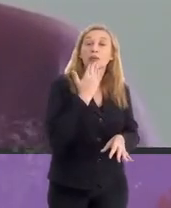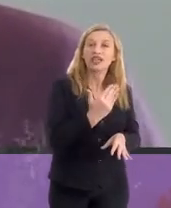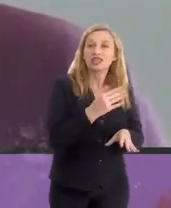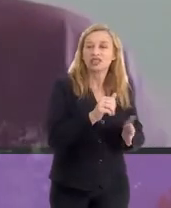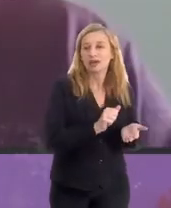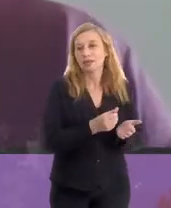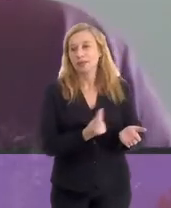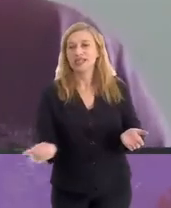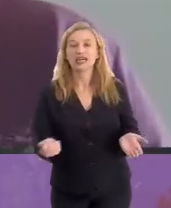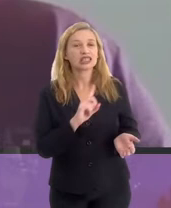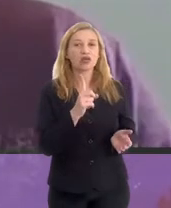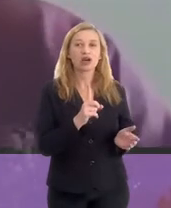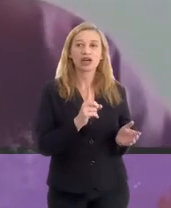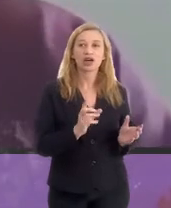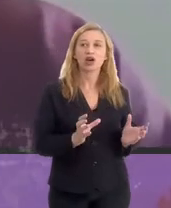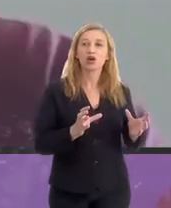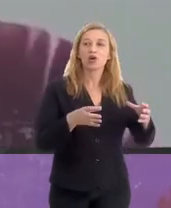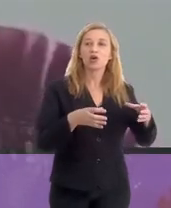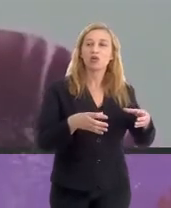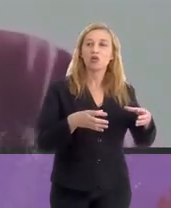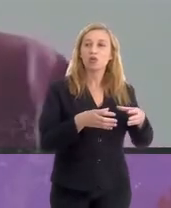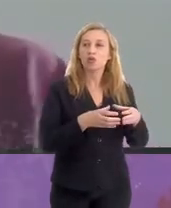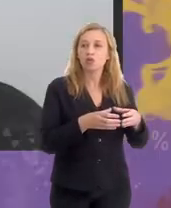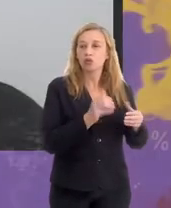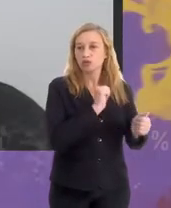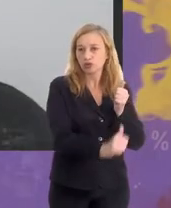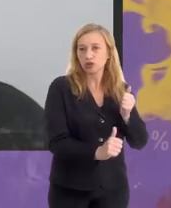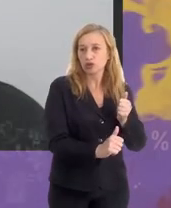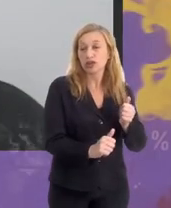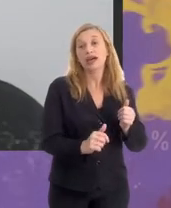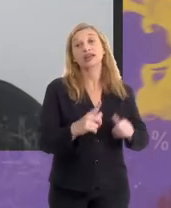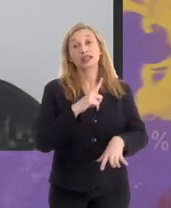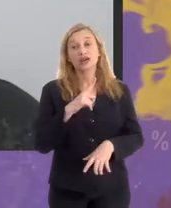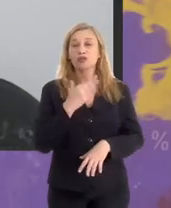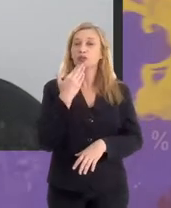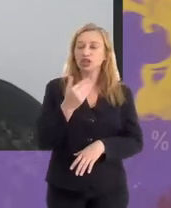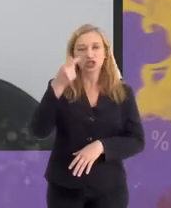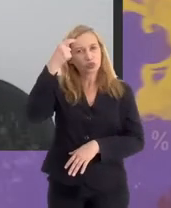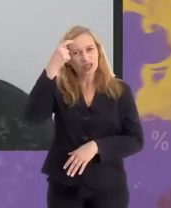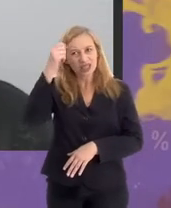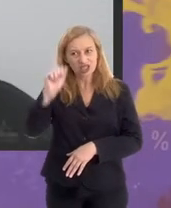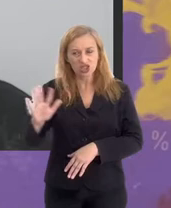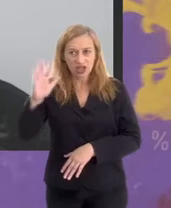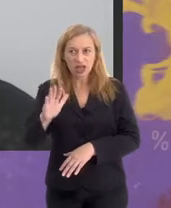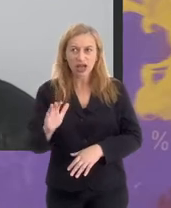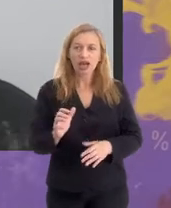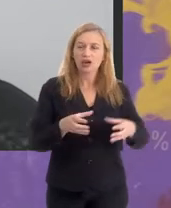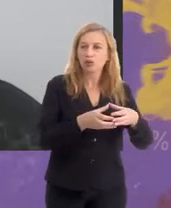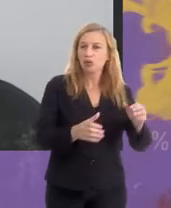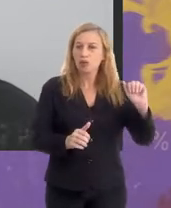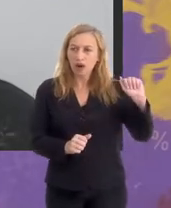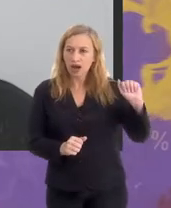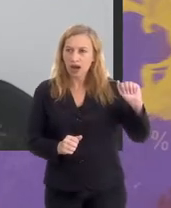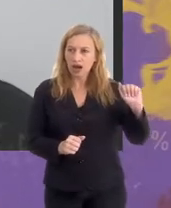o treinador pedir a demissão não era o clube que o demitiria E aí houve um pedido um consenso geral